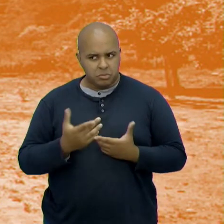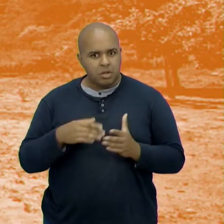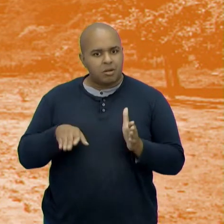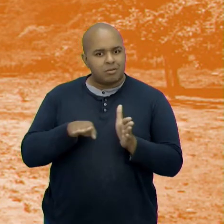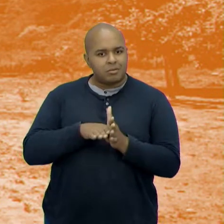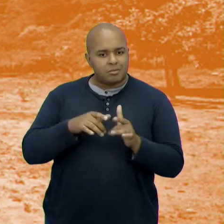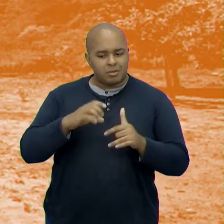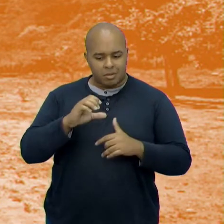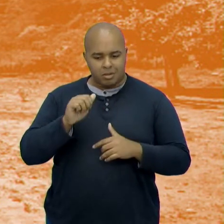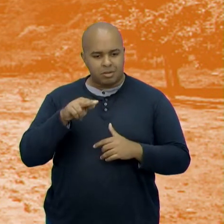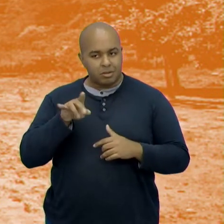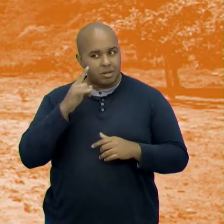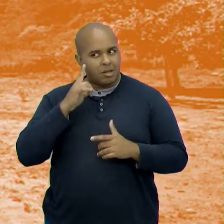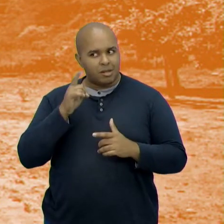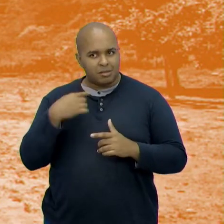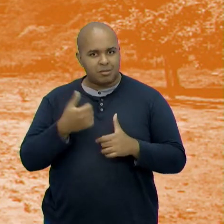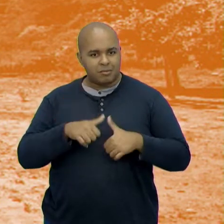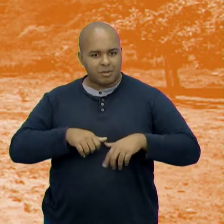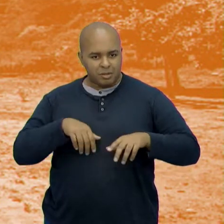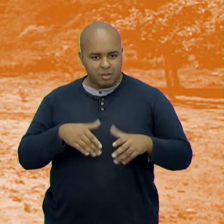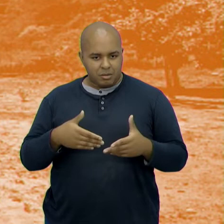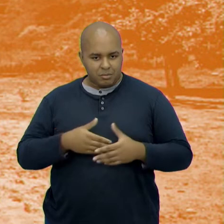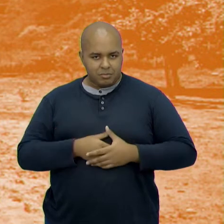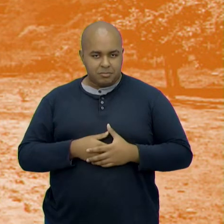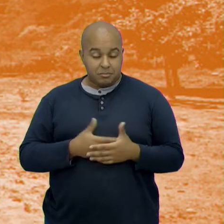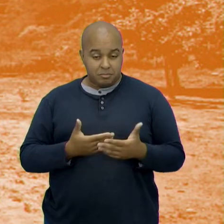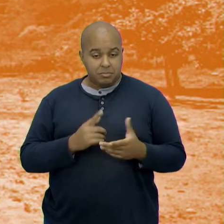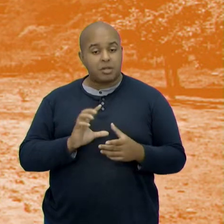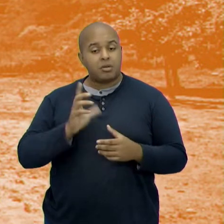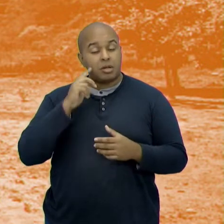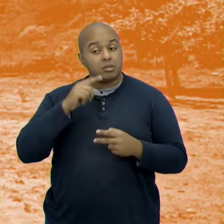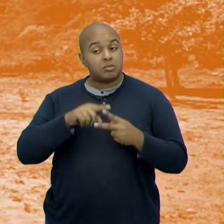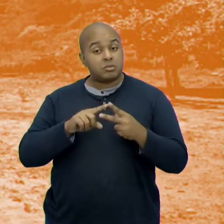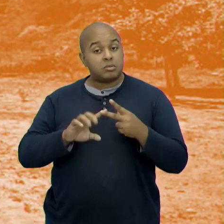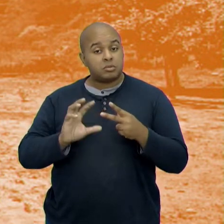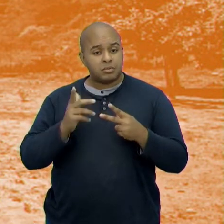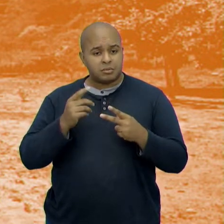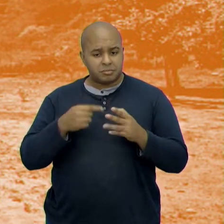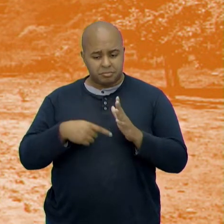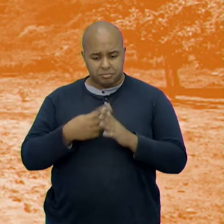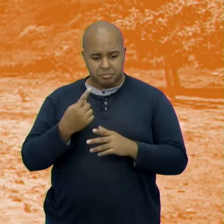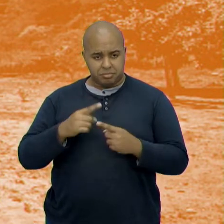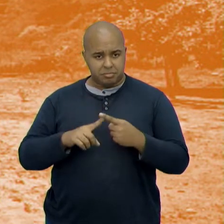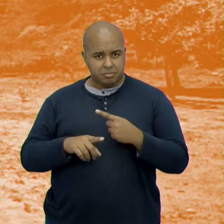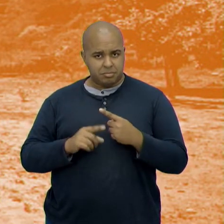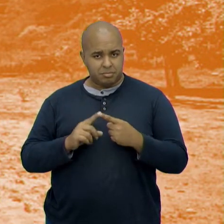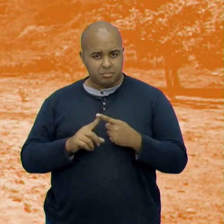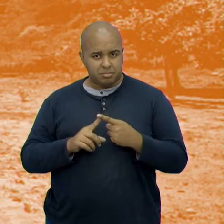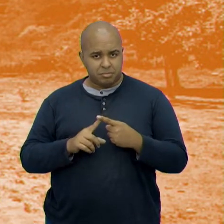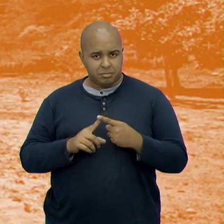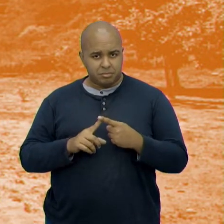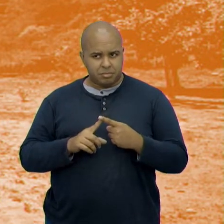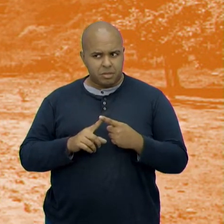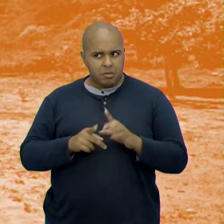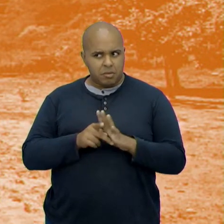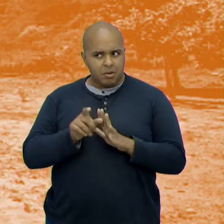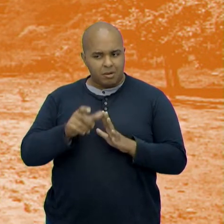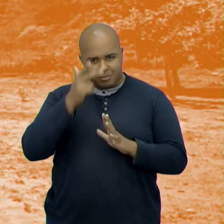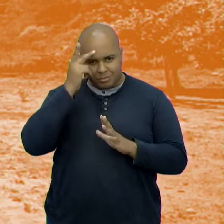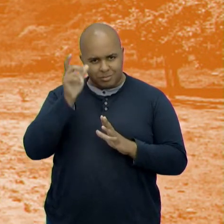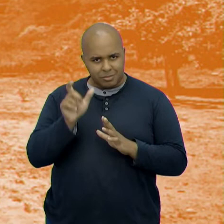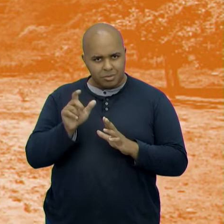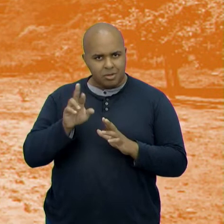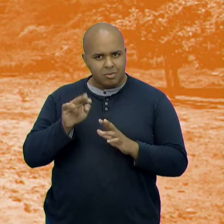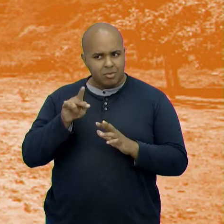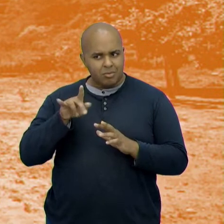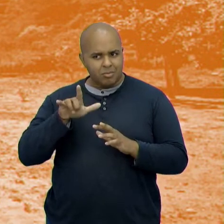chegaram a Canudos e ali eles falaram, vamos nos estabelecer. Acontece duas coisas aqui. Primeiro, para os